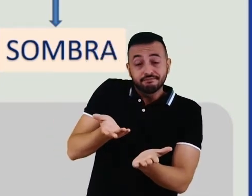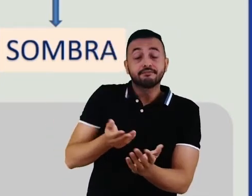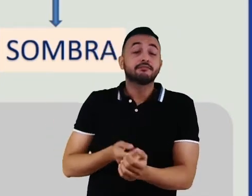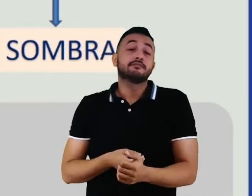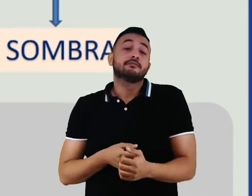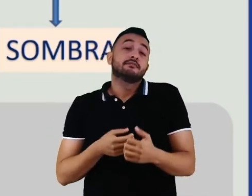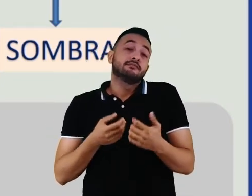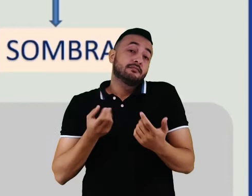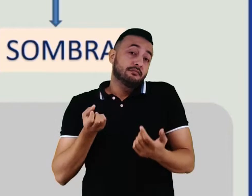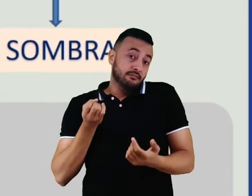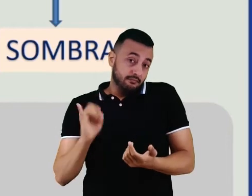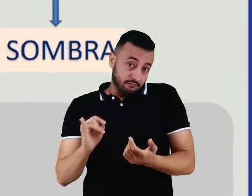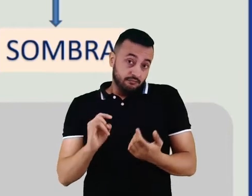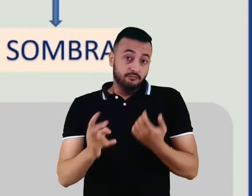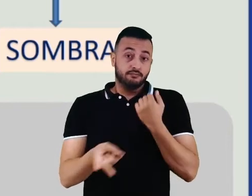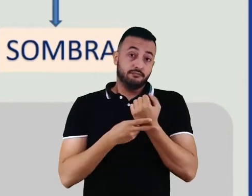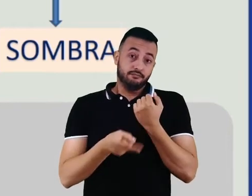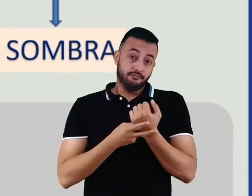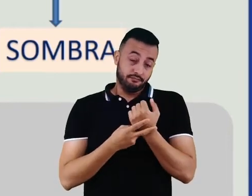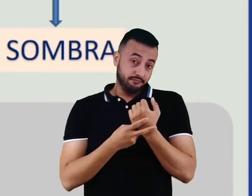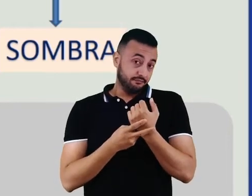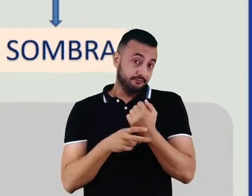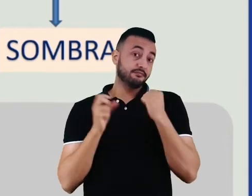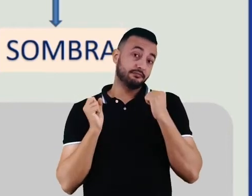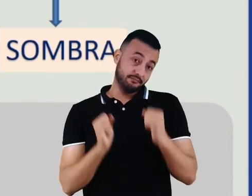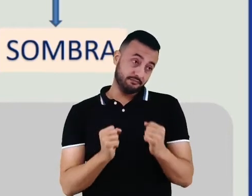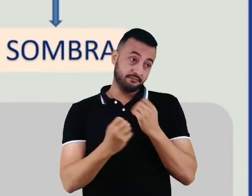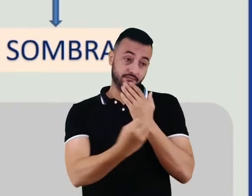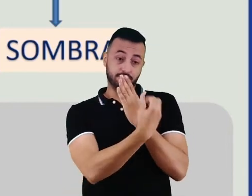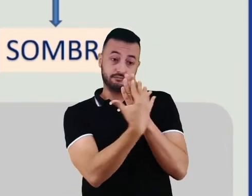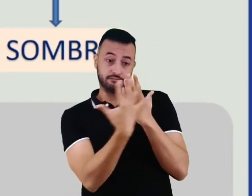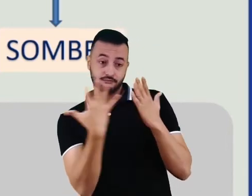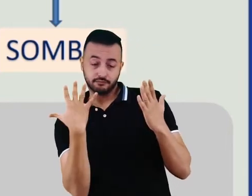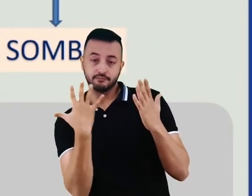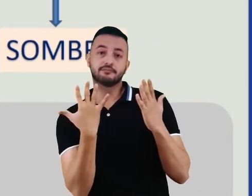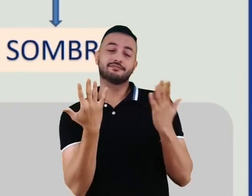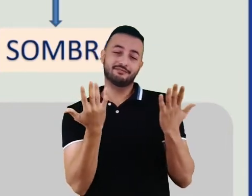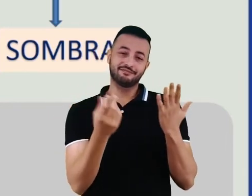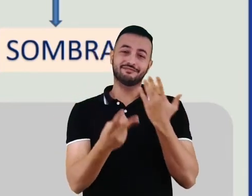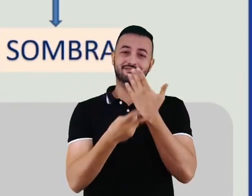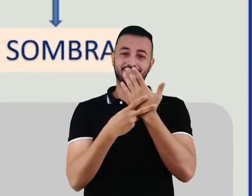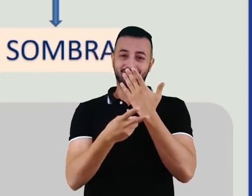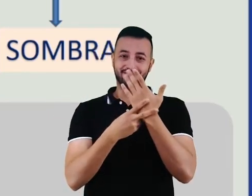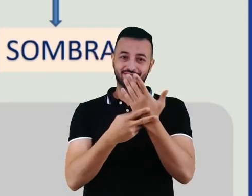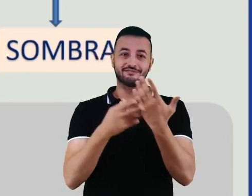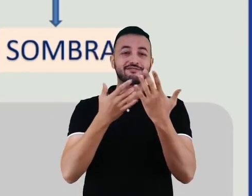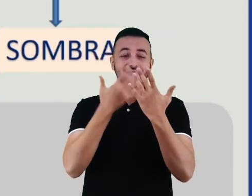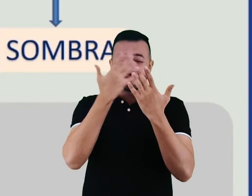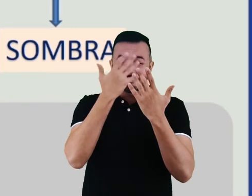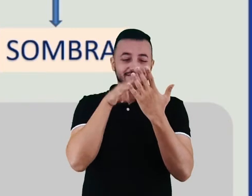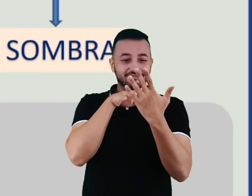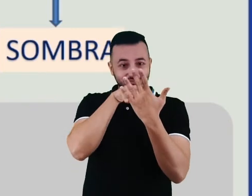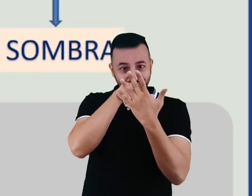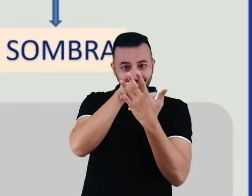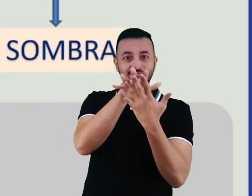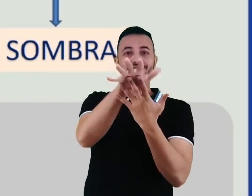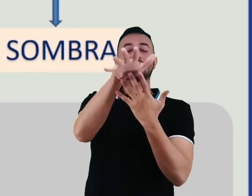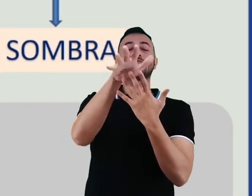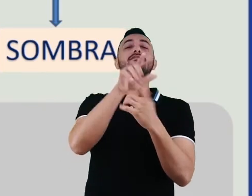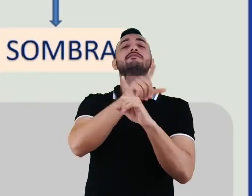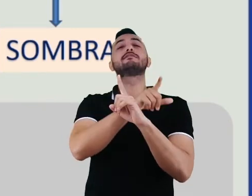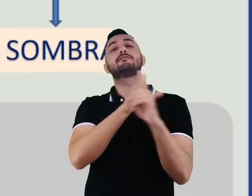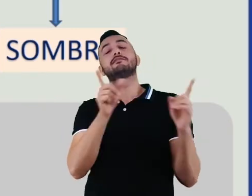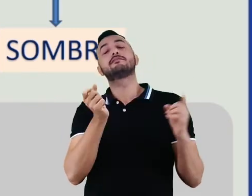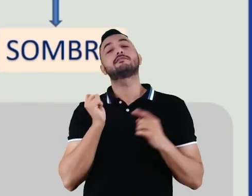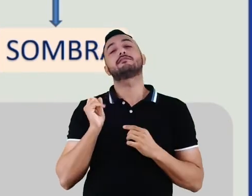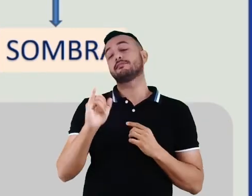que o objeto seja de vidro, como uma janela de vidro, a luz consegue passar, porque a janela é transparente. Mas se o objeto